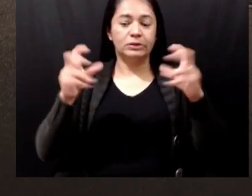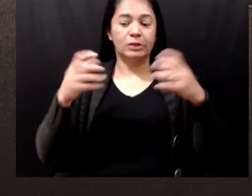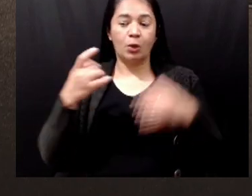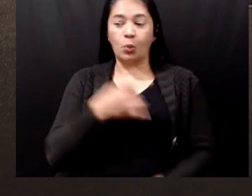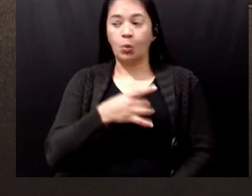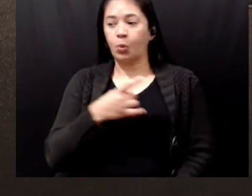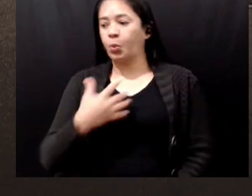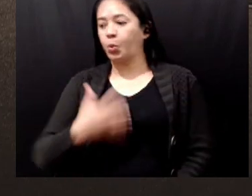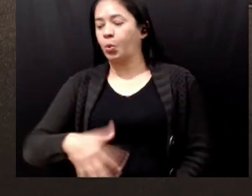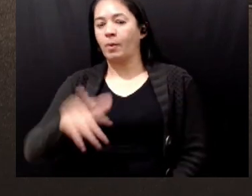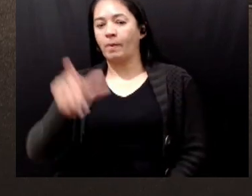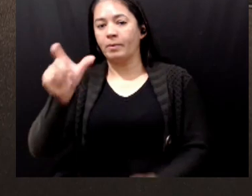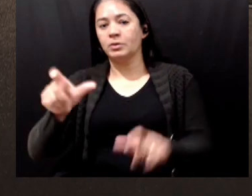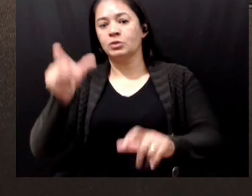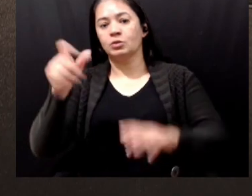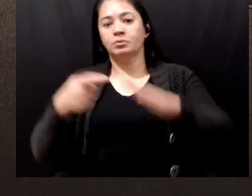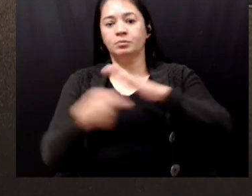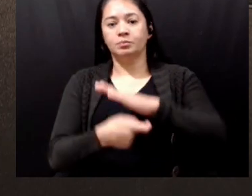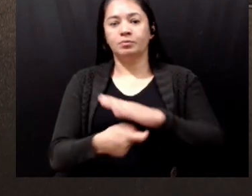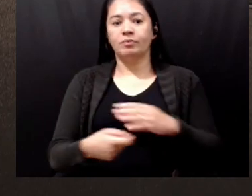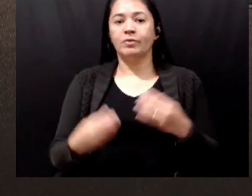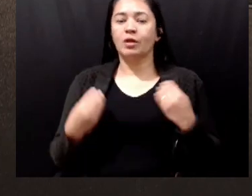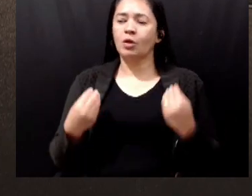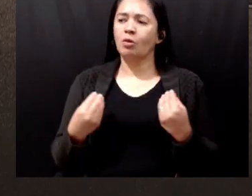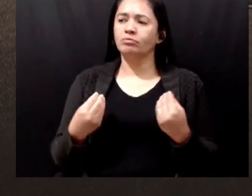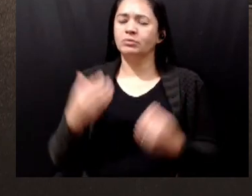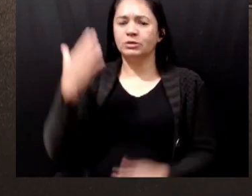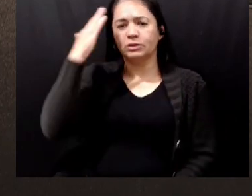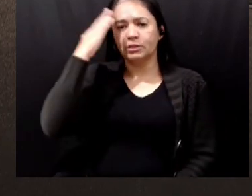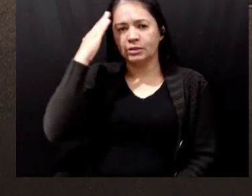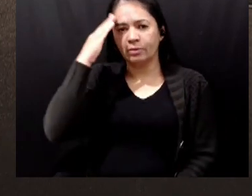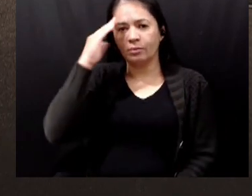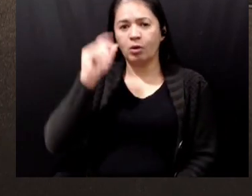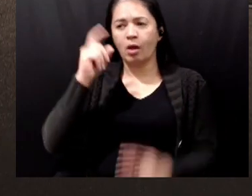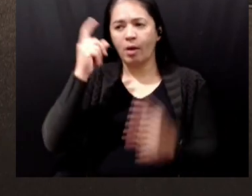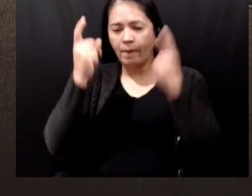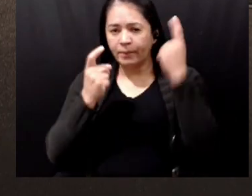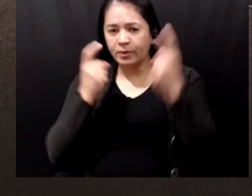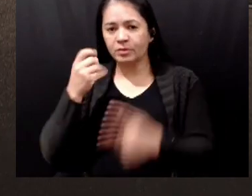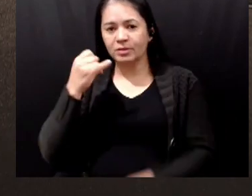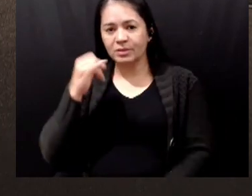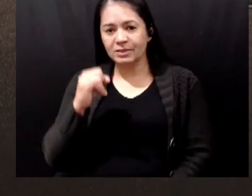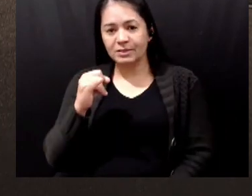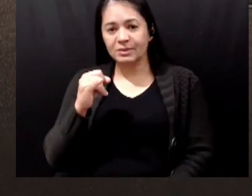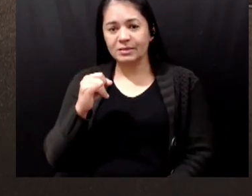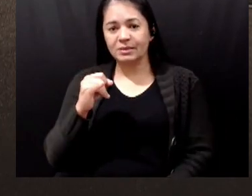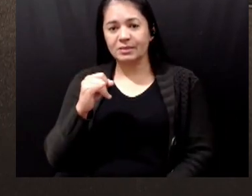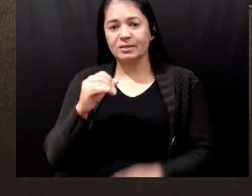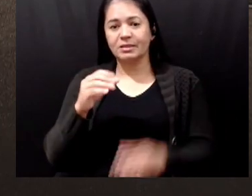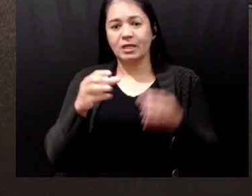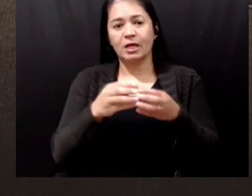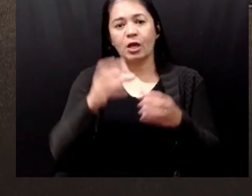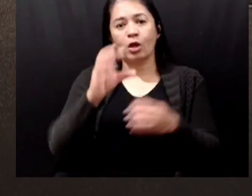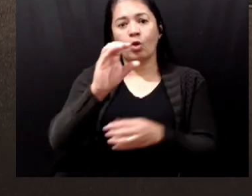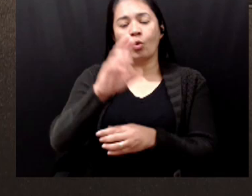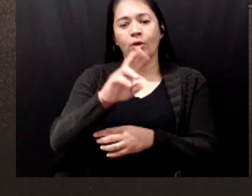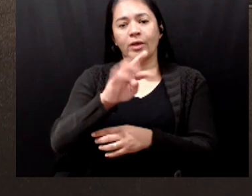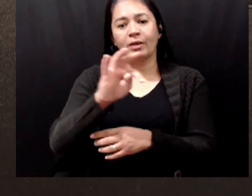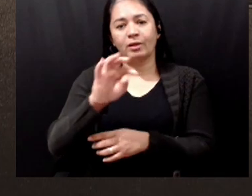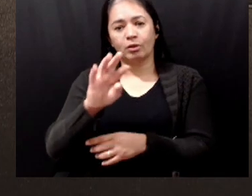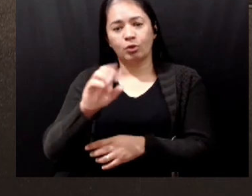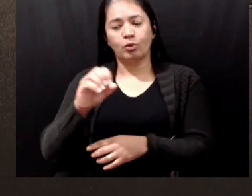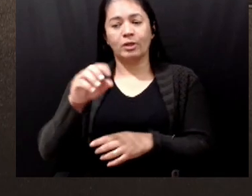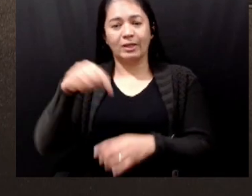investidores. Lucas, é compreensível nessa preocupação em caso de falência de uma corretora aqui no Brasil, mas existem mecanismos